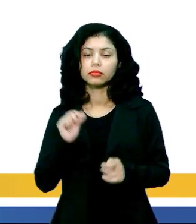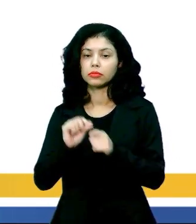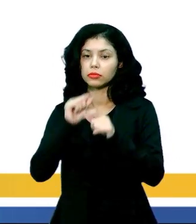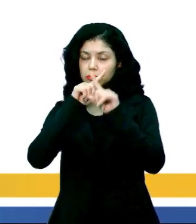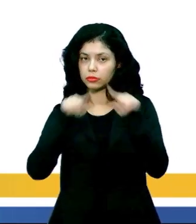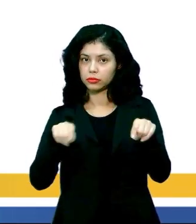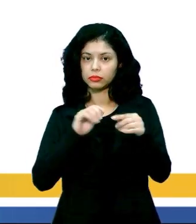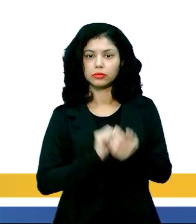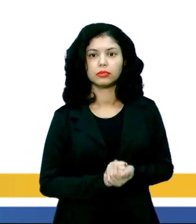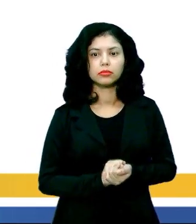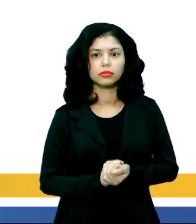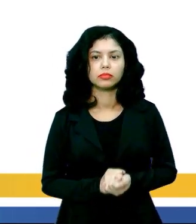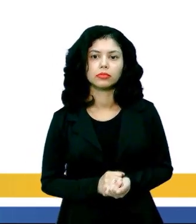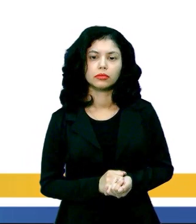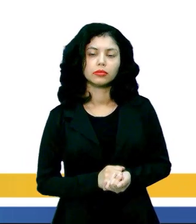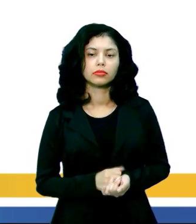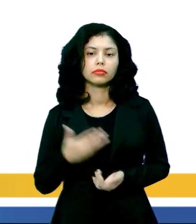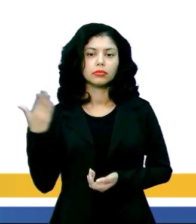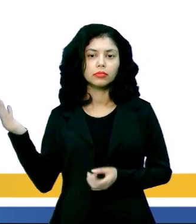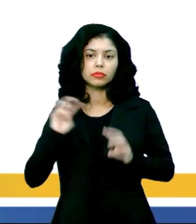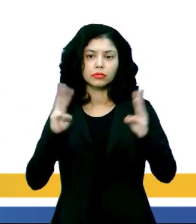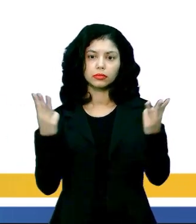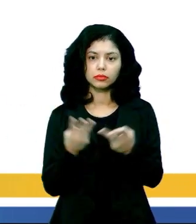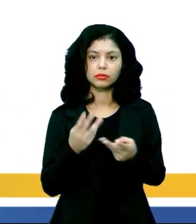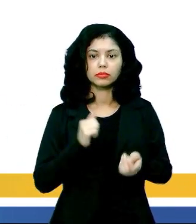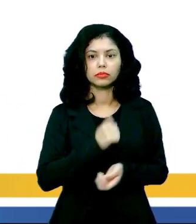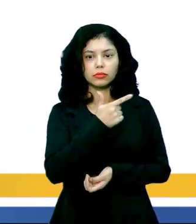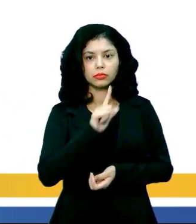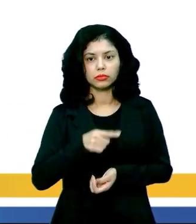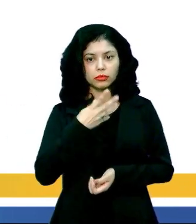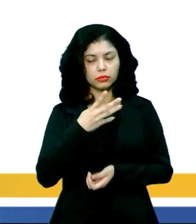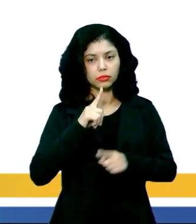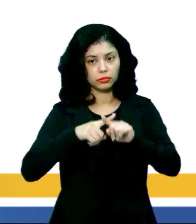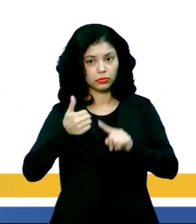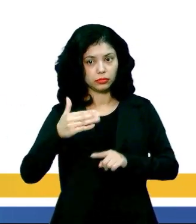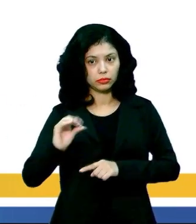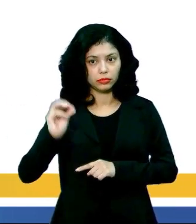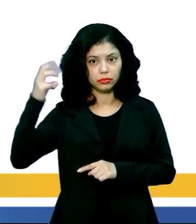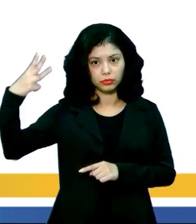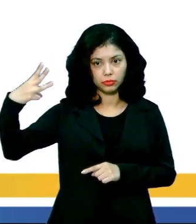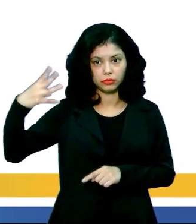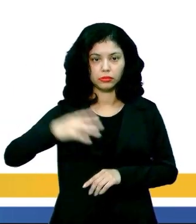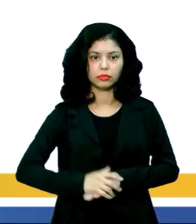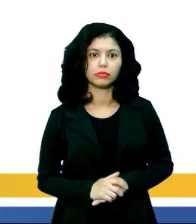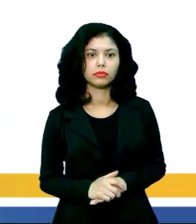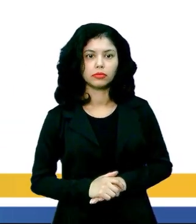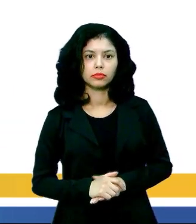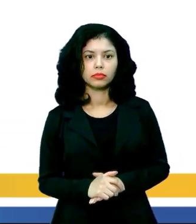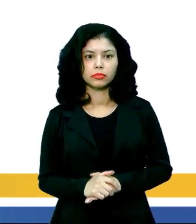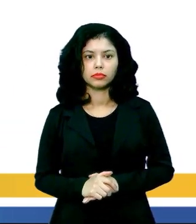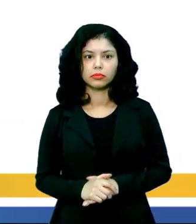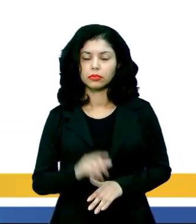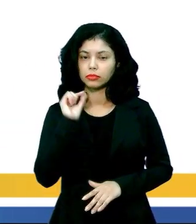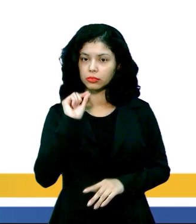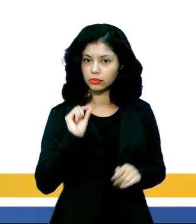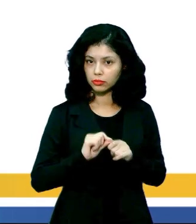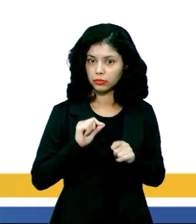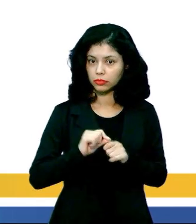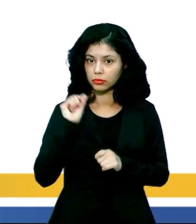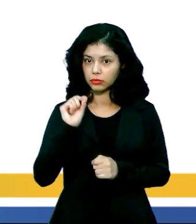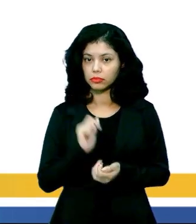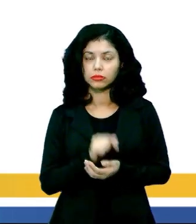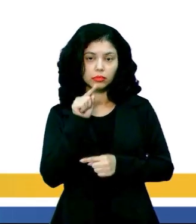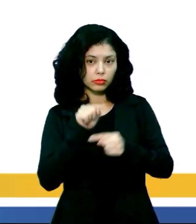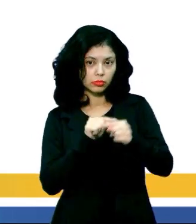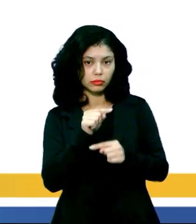uma regra de 3, nós vamos ter o seguinte: essa massa em gramas ela é 2,45 vezes 10 elevado a menos 3. O que eu fiz ali?